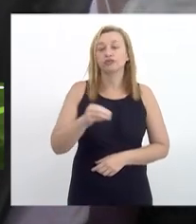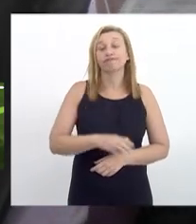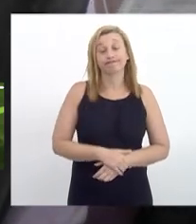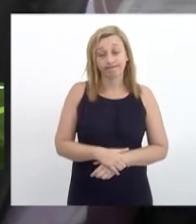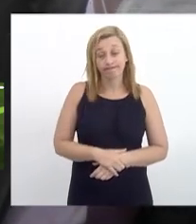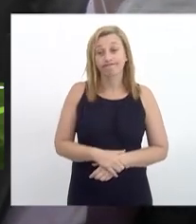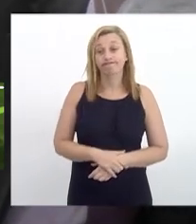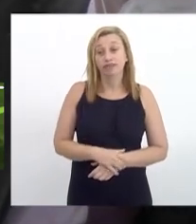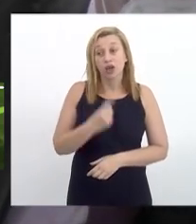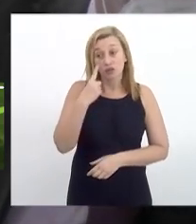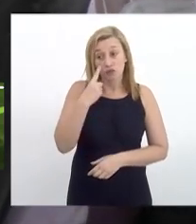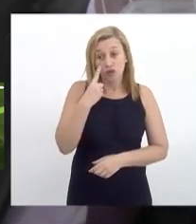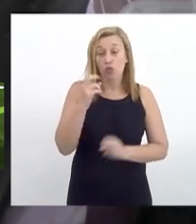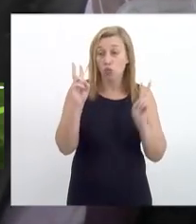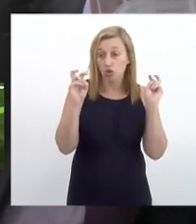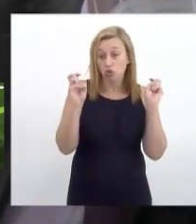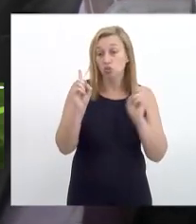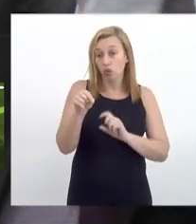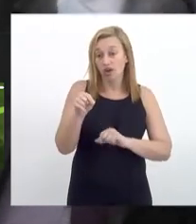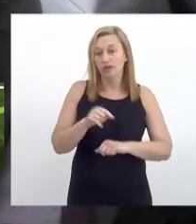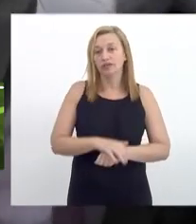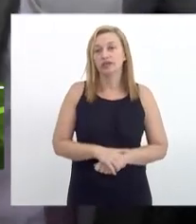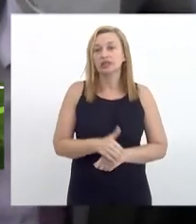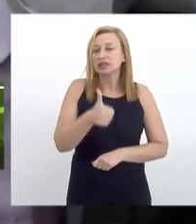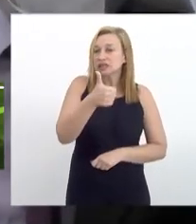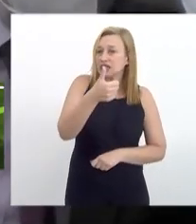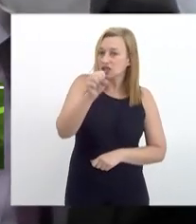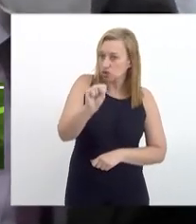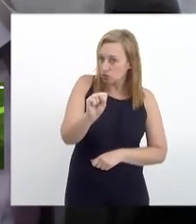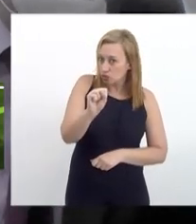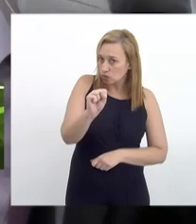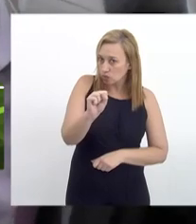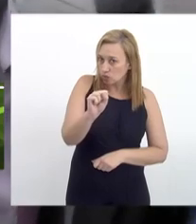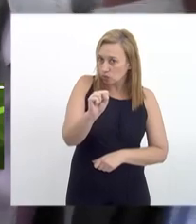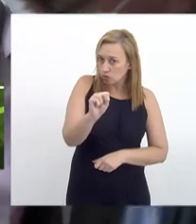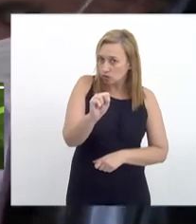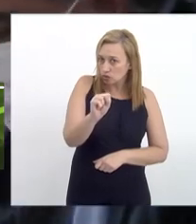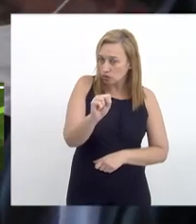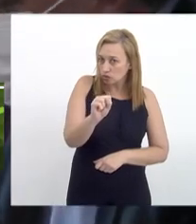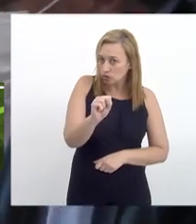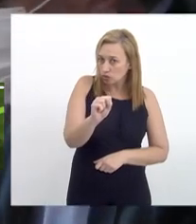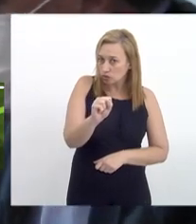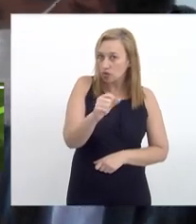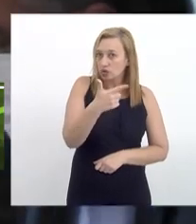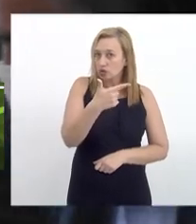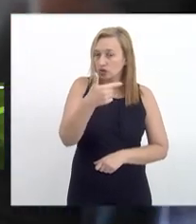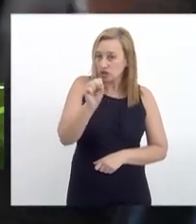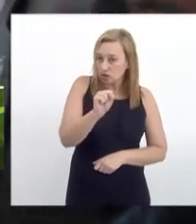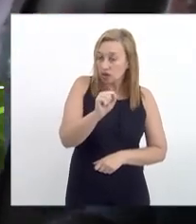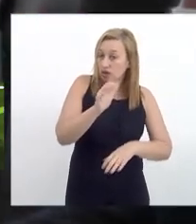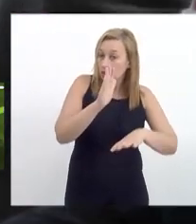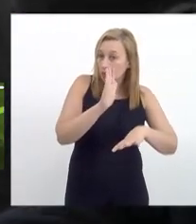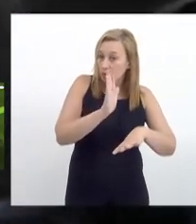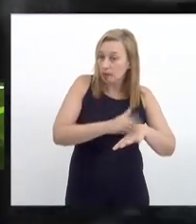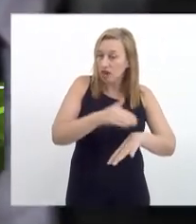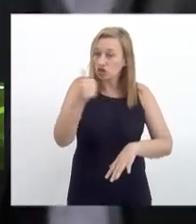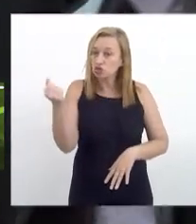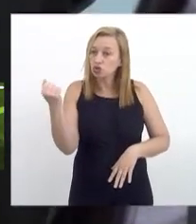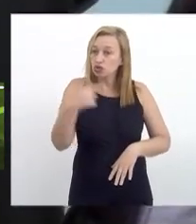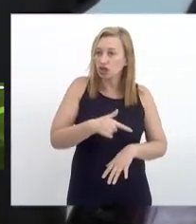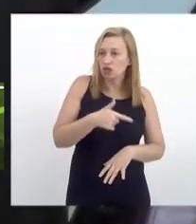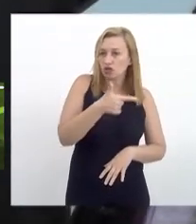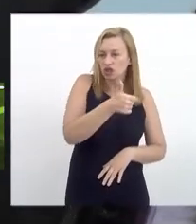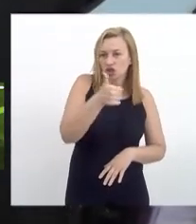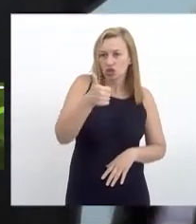veja a questão é 18 tem uma tem uma o 18 é maior do que 21